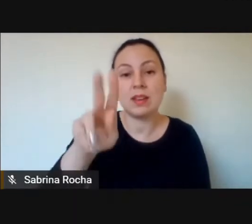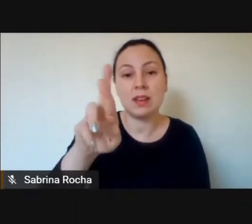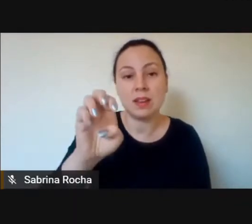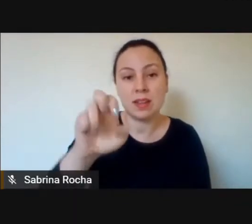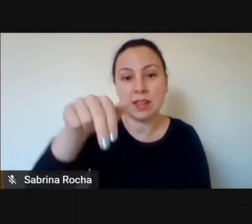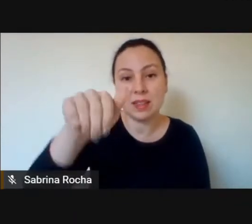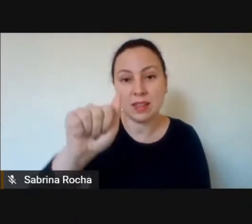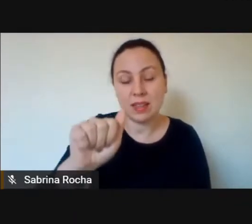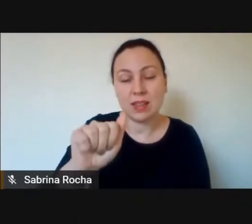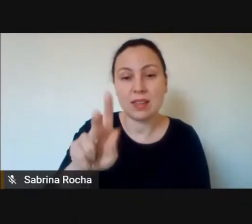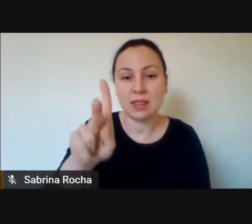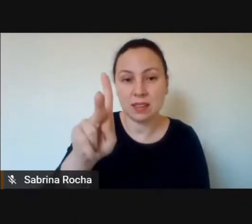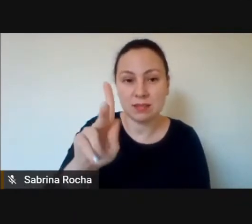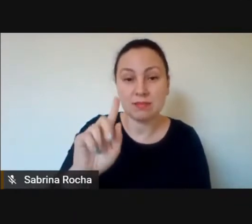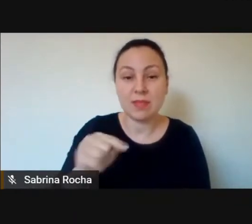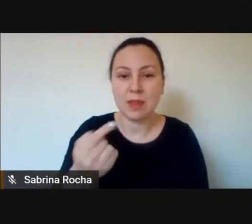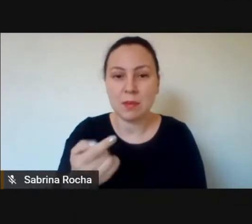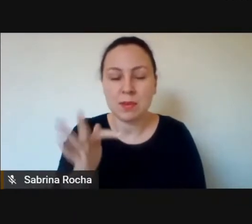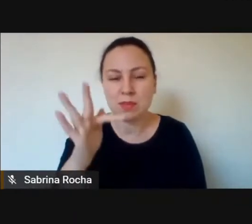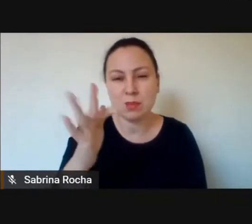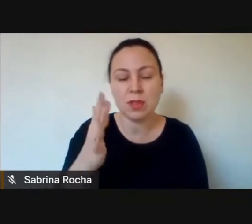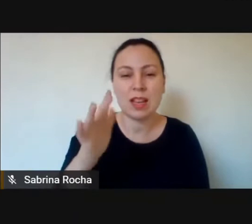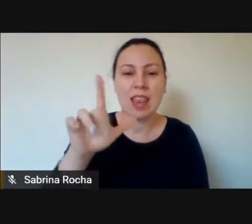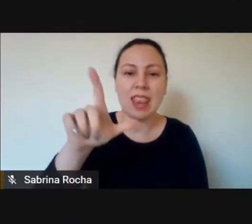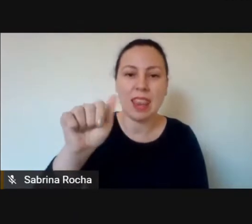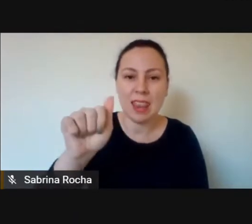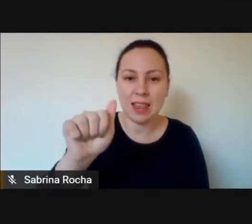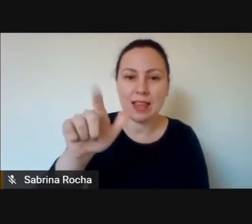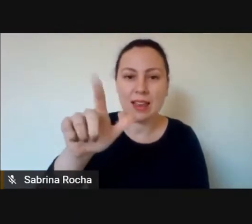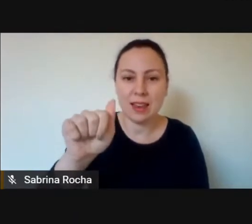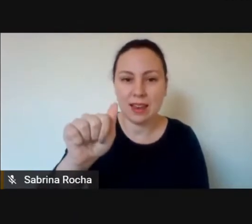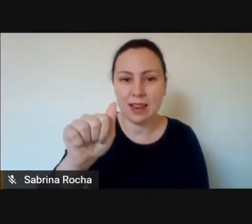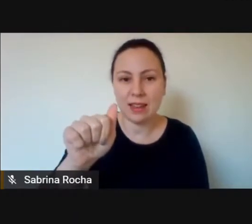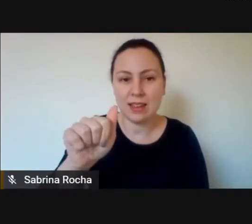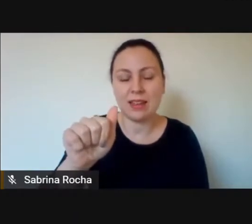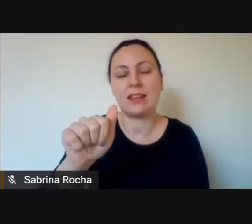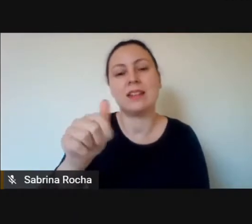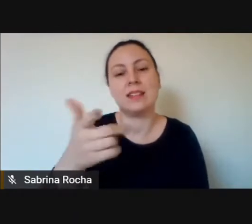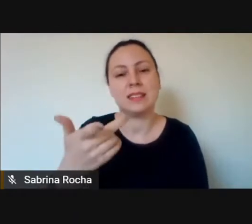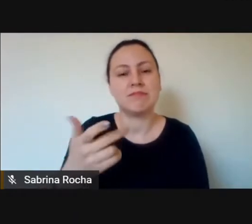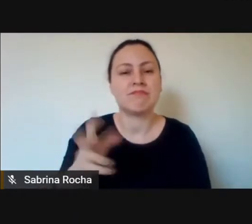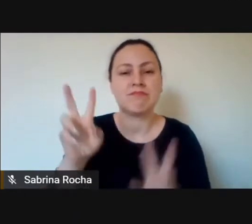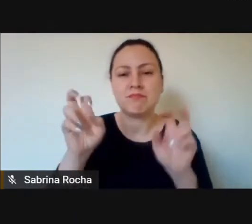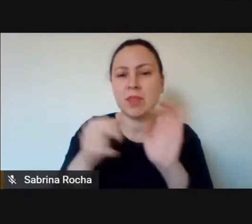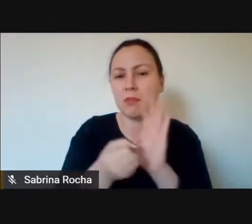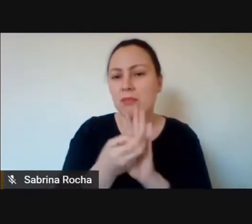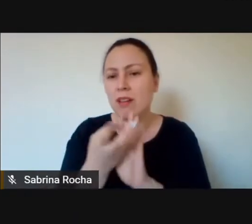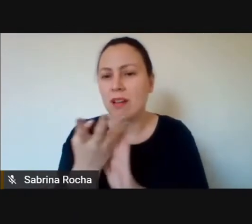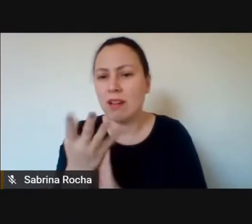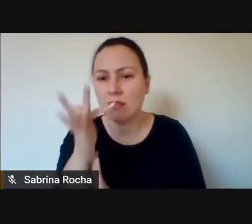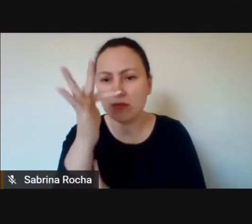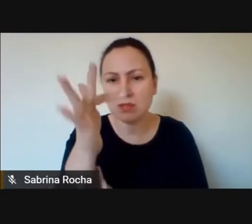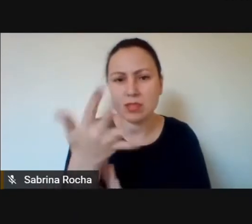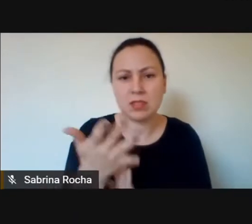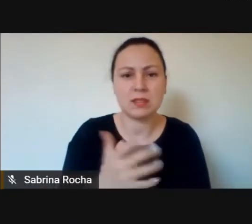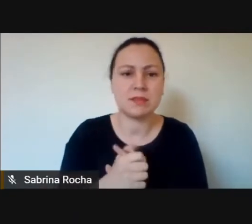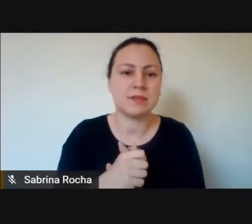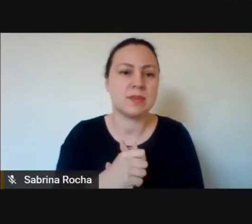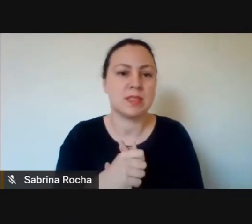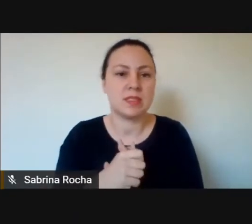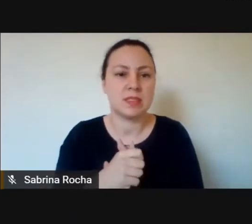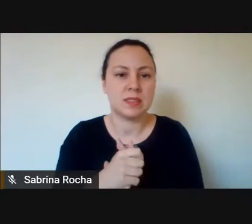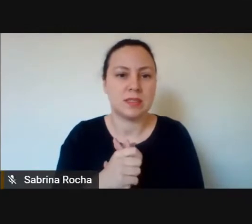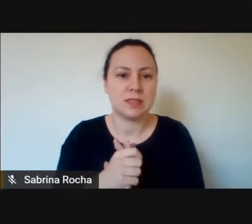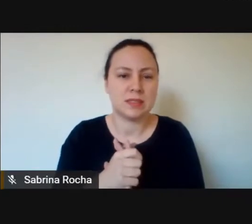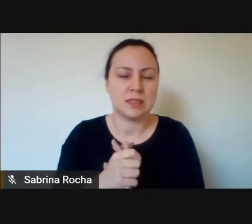sequência, tivemos a futurista Lala Denzelin falando sobre vários assuntos, visões do futuro, futuros desejáveis.